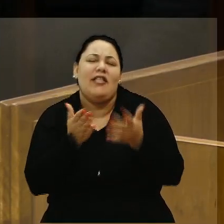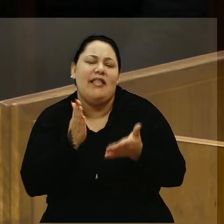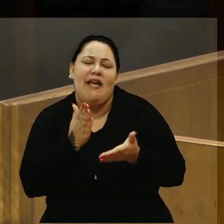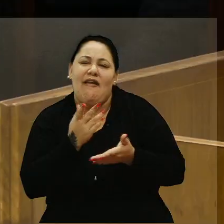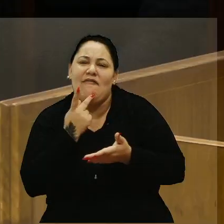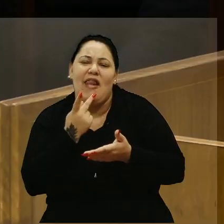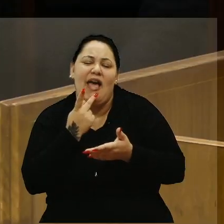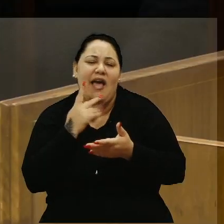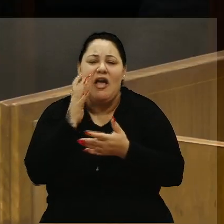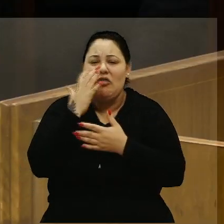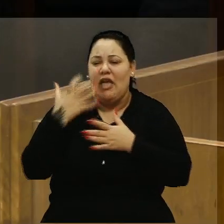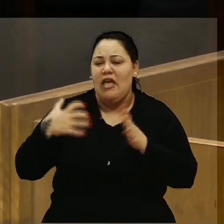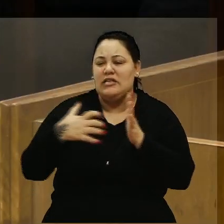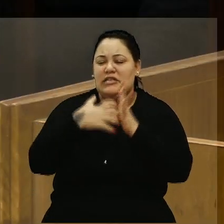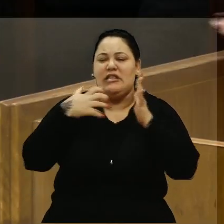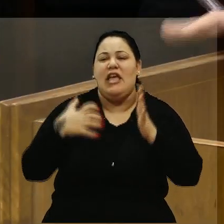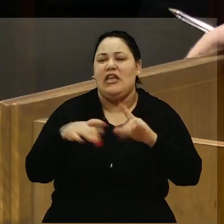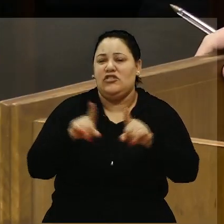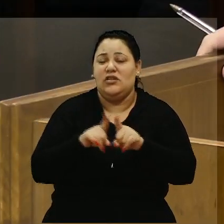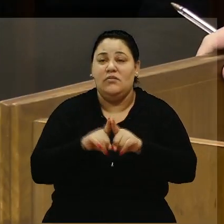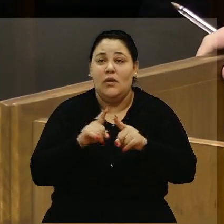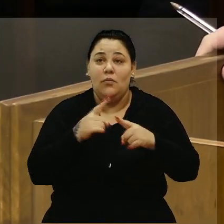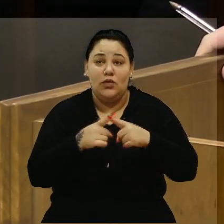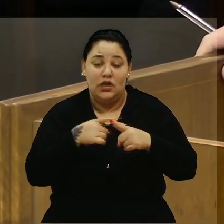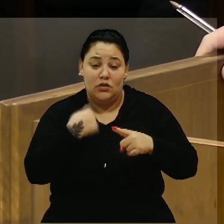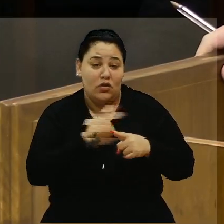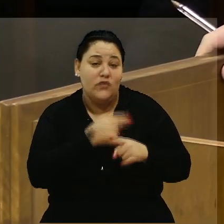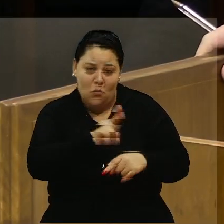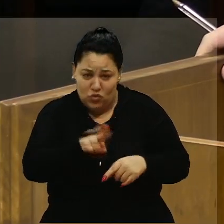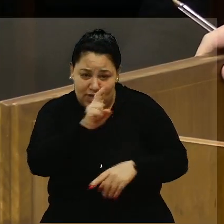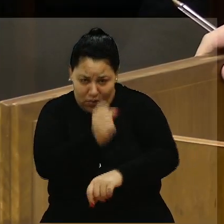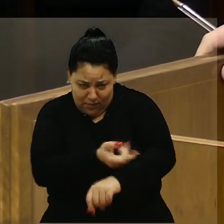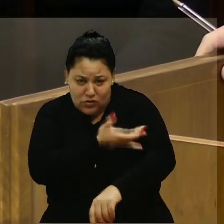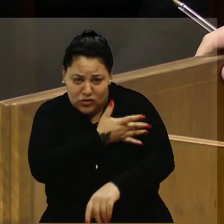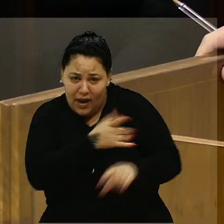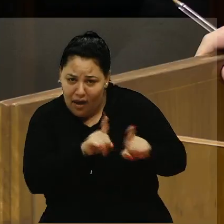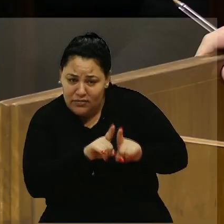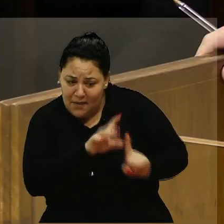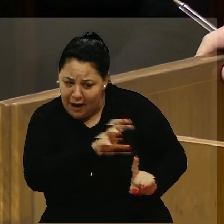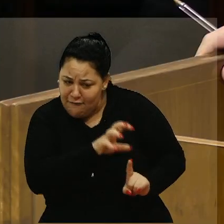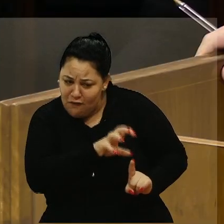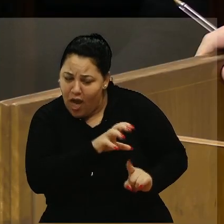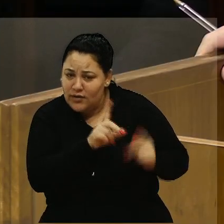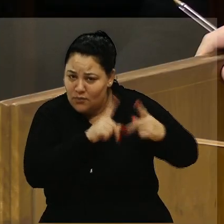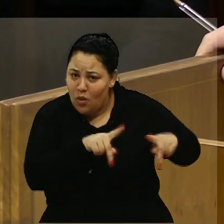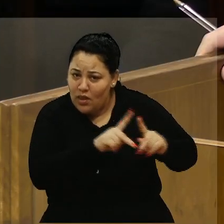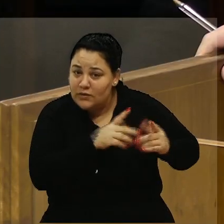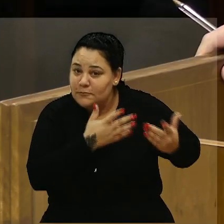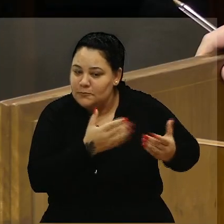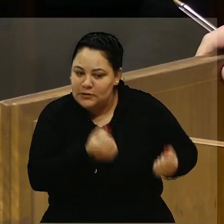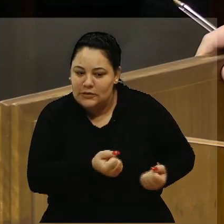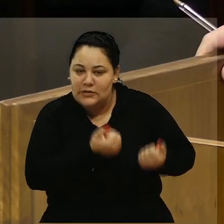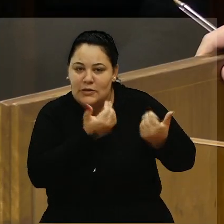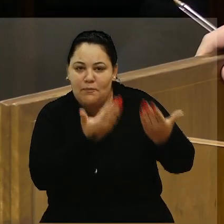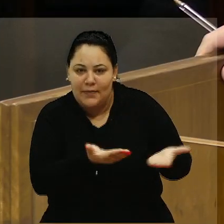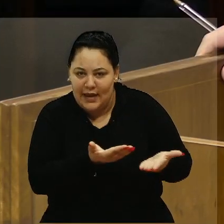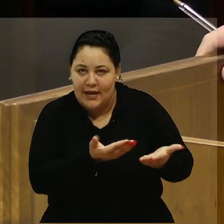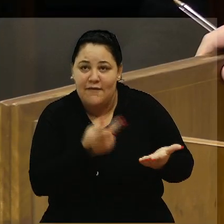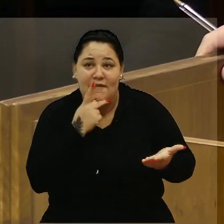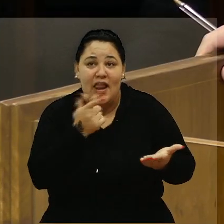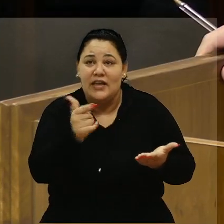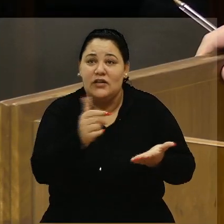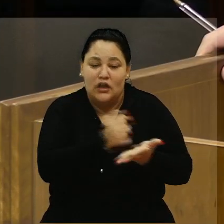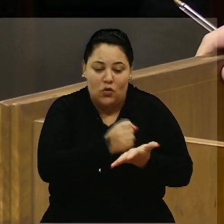acidente, porque senão a gente vai apelar para o lado emocional. Então, vereador Cláudio, se eles não disponibilizam, se eles alegam não ter efetivo